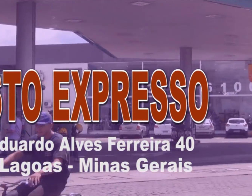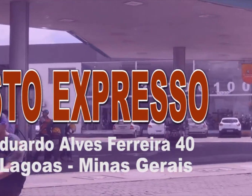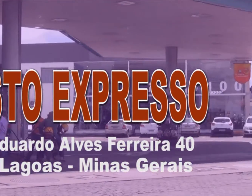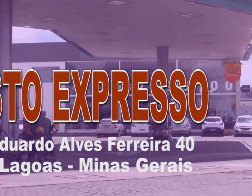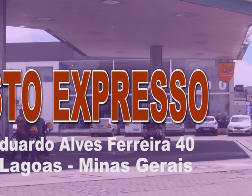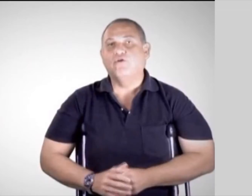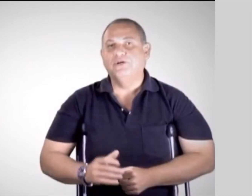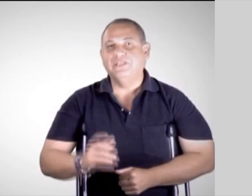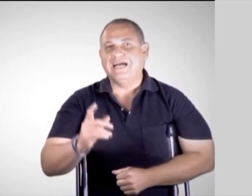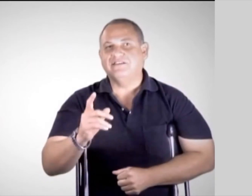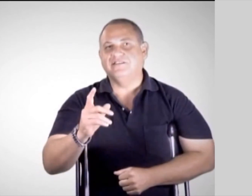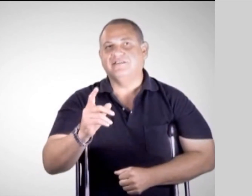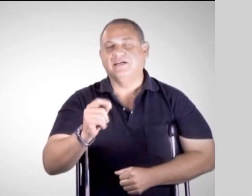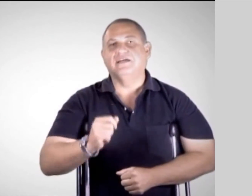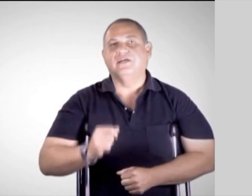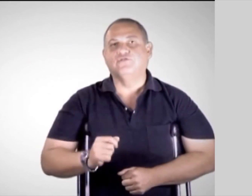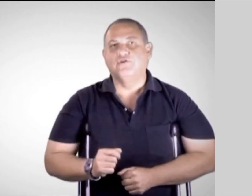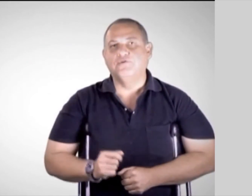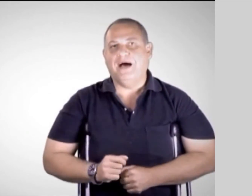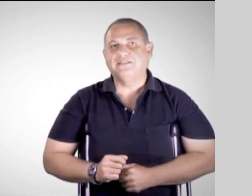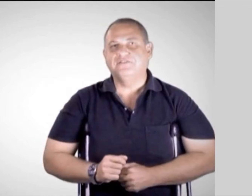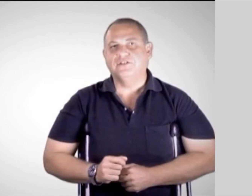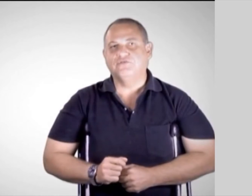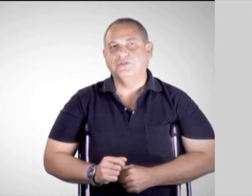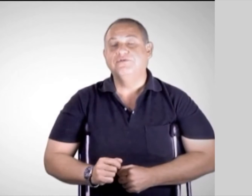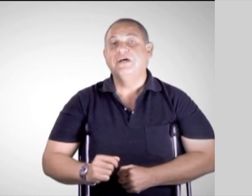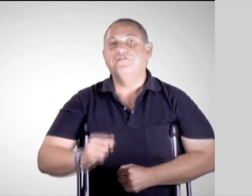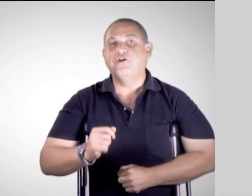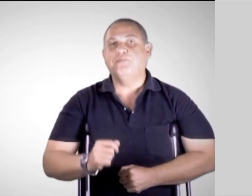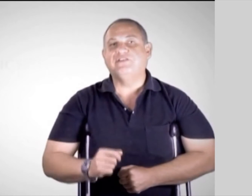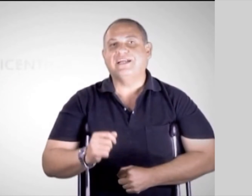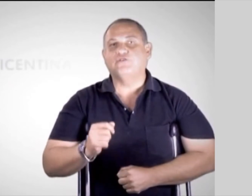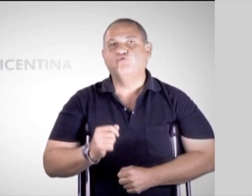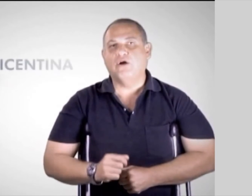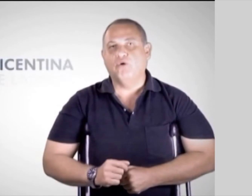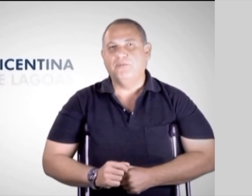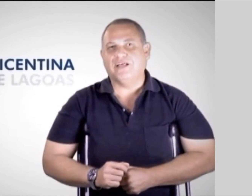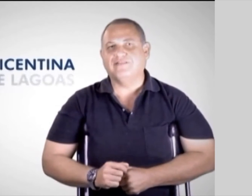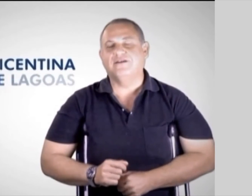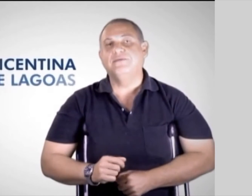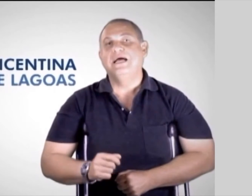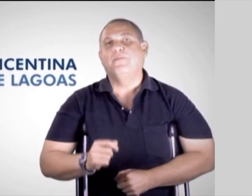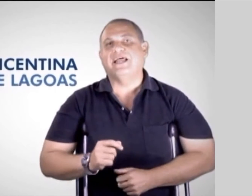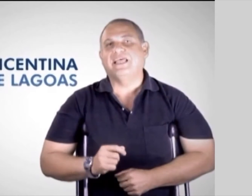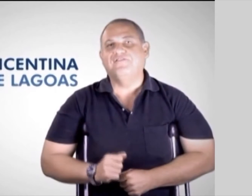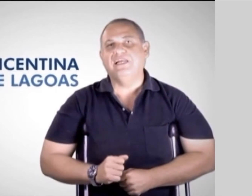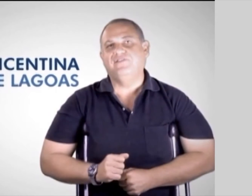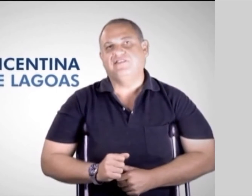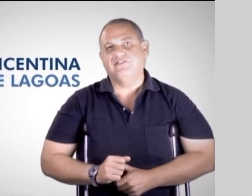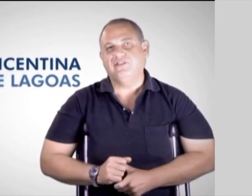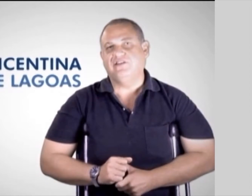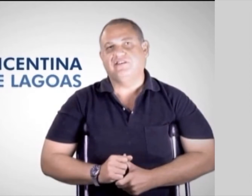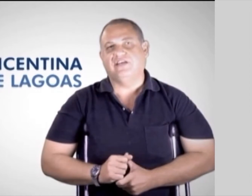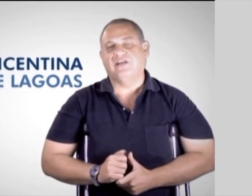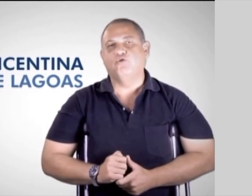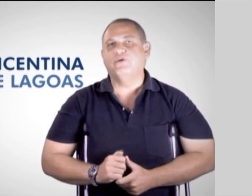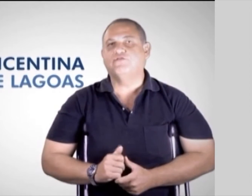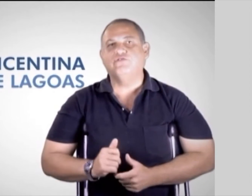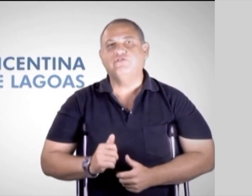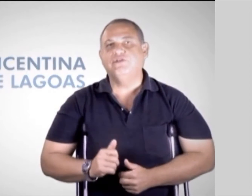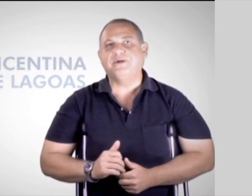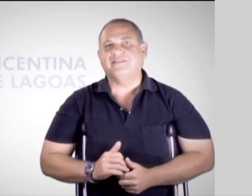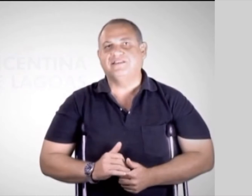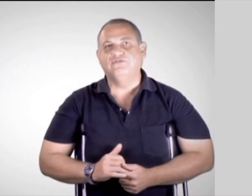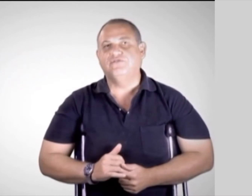do César. Olá, comunidade cristã. Eu sou o Padre Vantuil. Venho pedir a sua colaboração para que a Vila Vicentina de